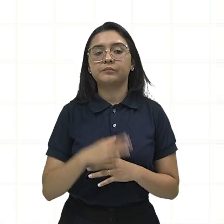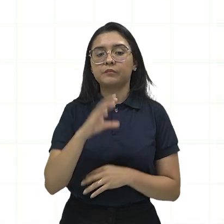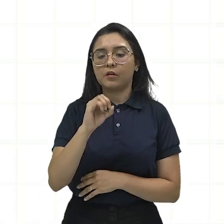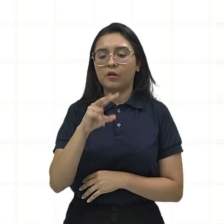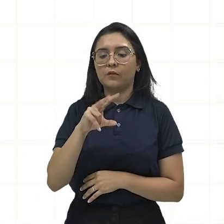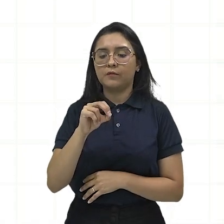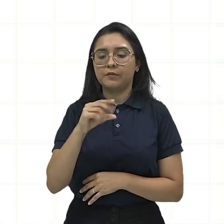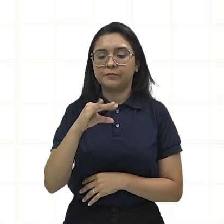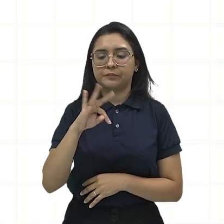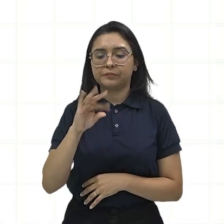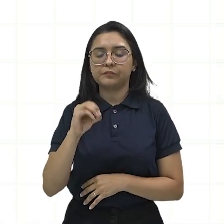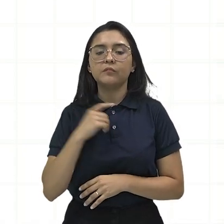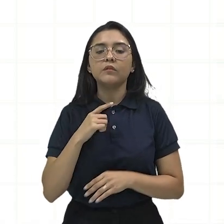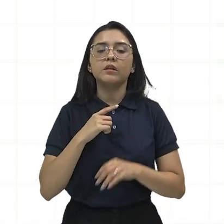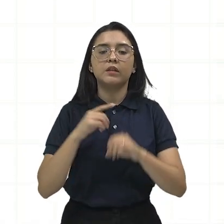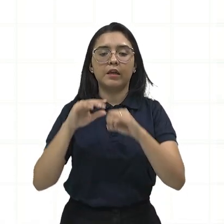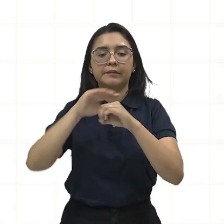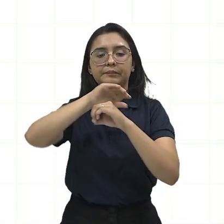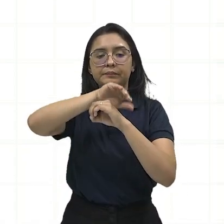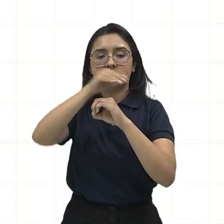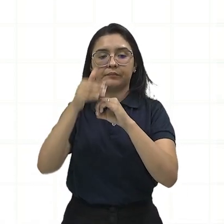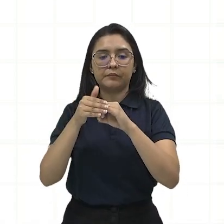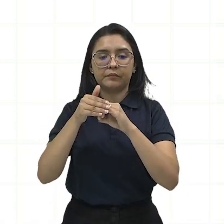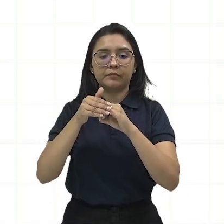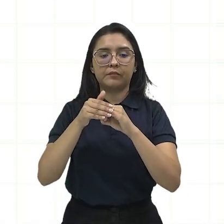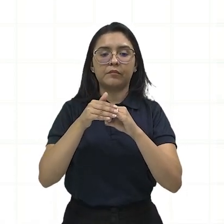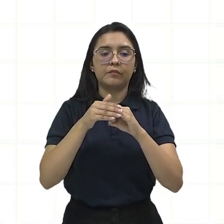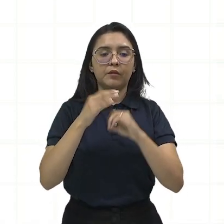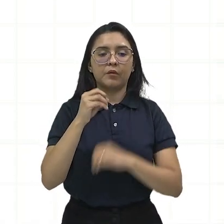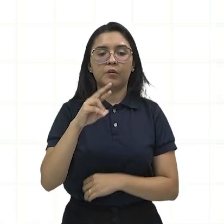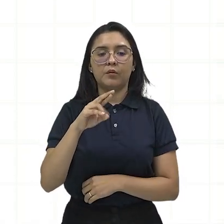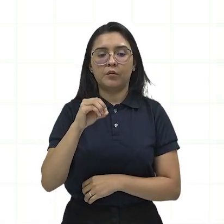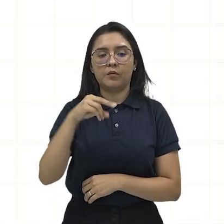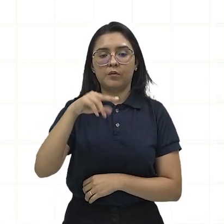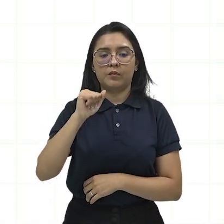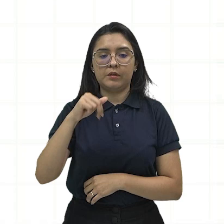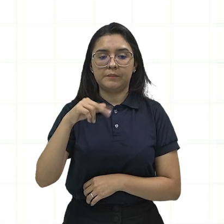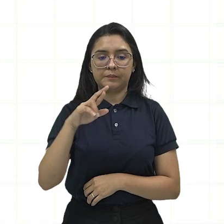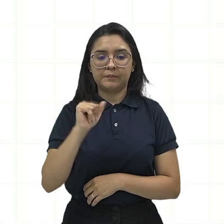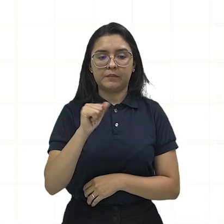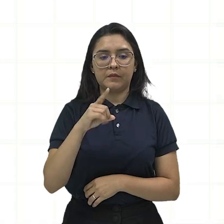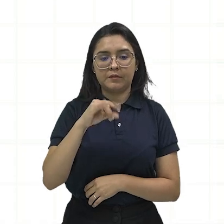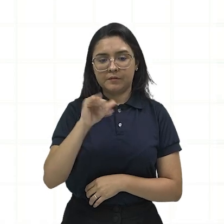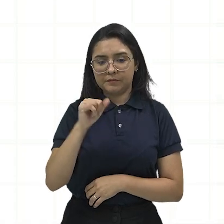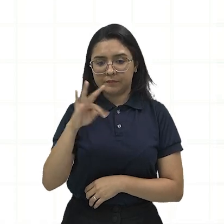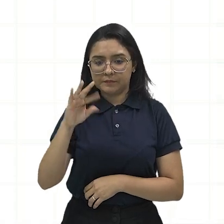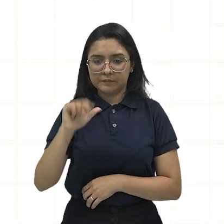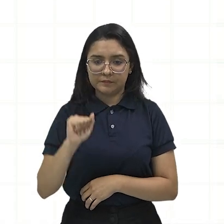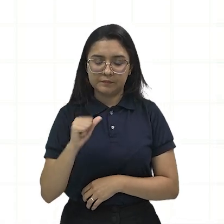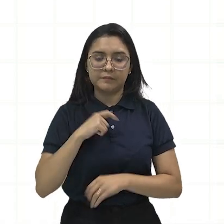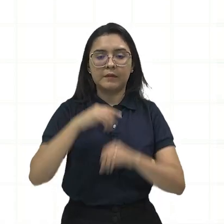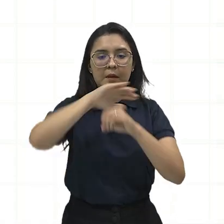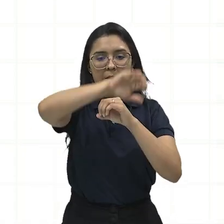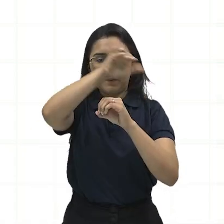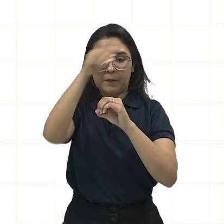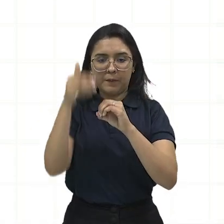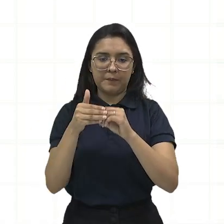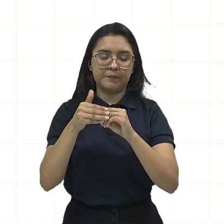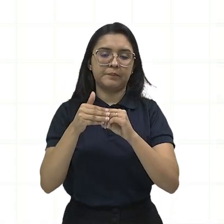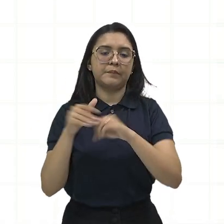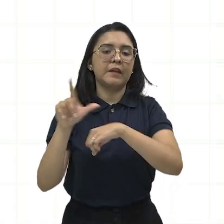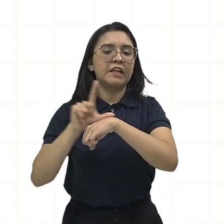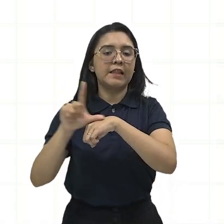tem essas camadinhas aqui, a corona radiata, tá? Que é formado por essa camada aqui mais lilás, mais